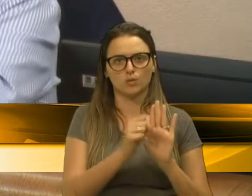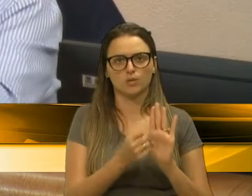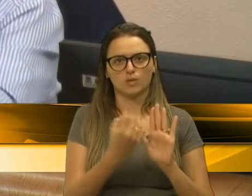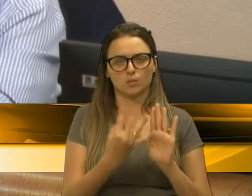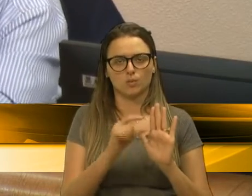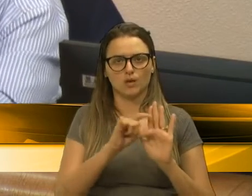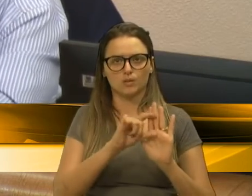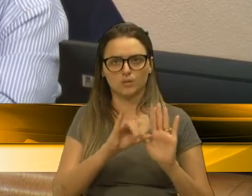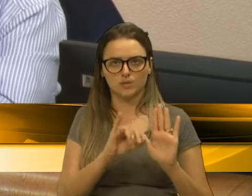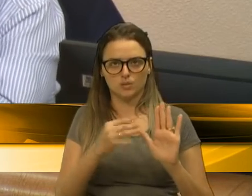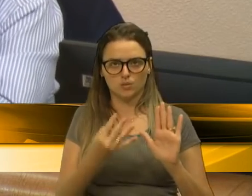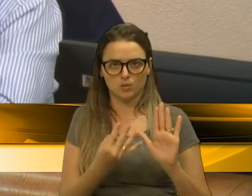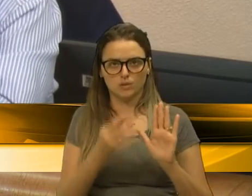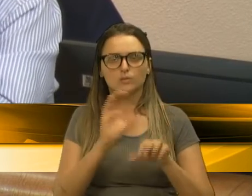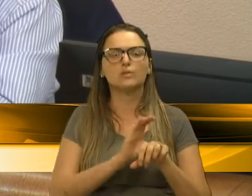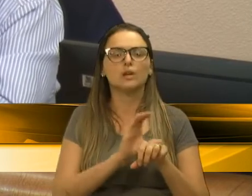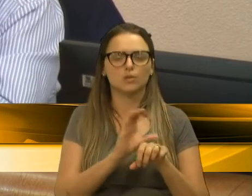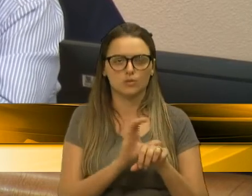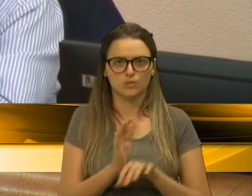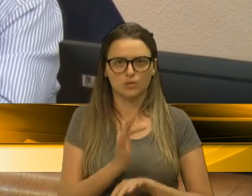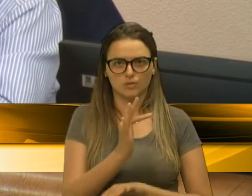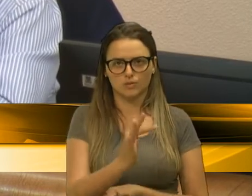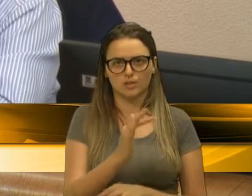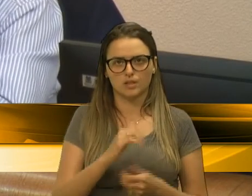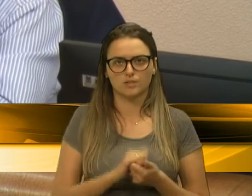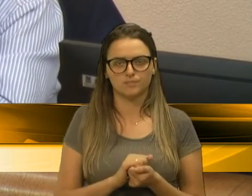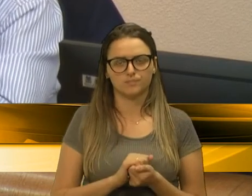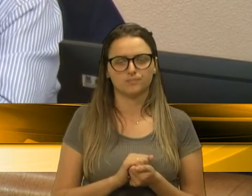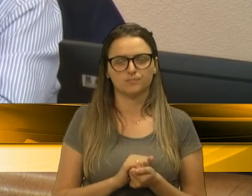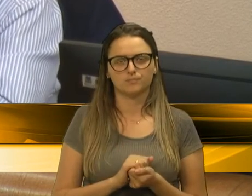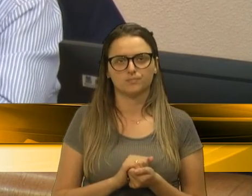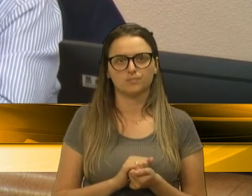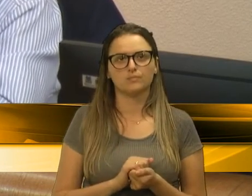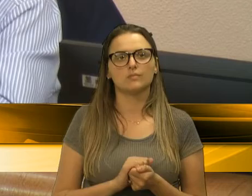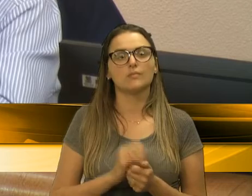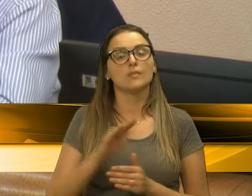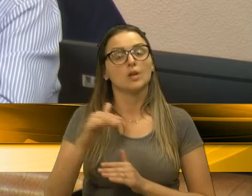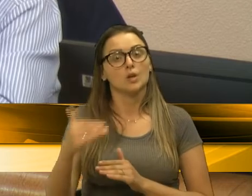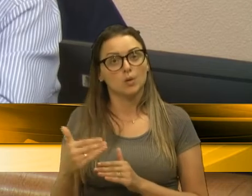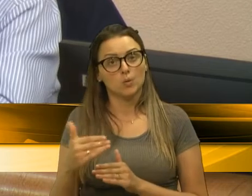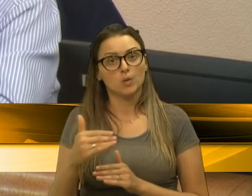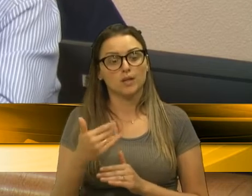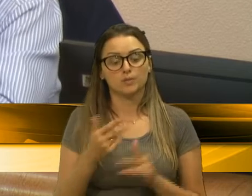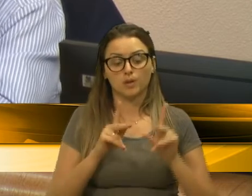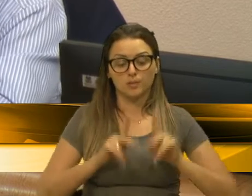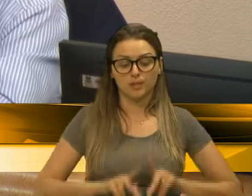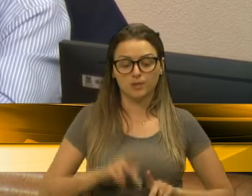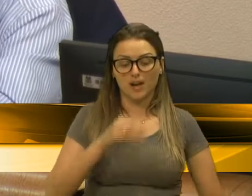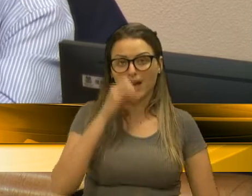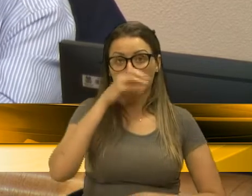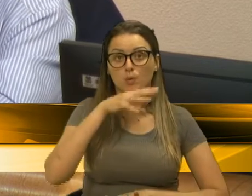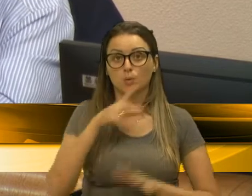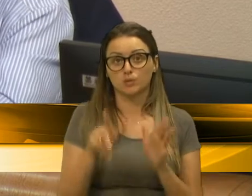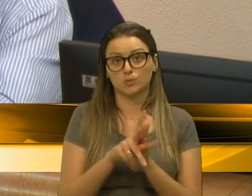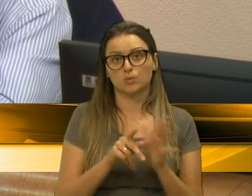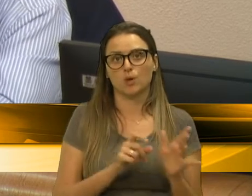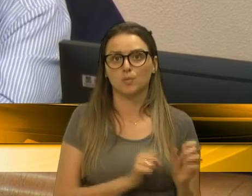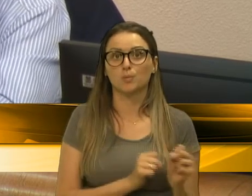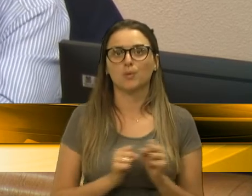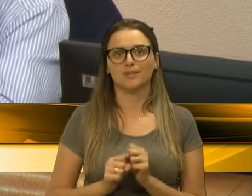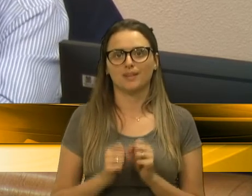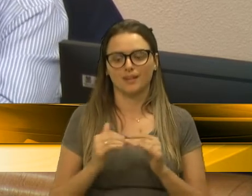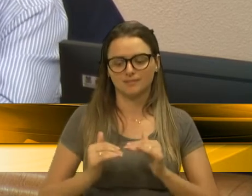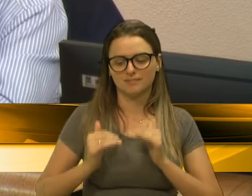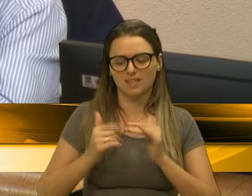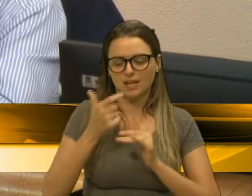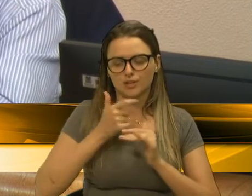inciso 4 da Constituição Federal. Entretanto, quando esse exorbita desse poder, abuso de poder regulamentar,